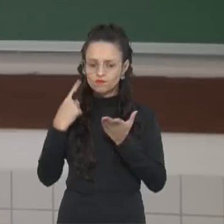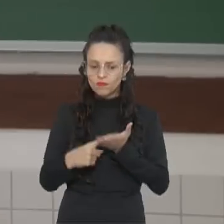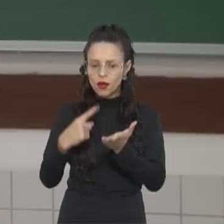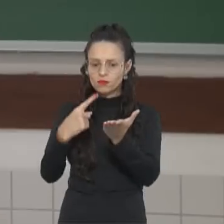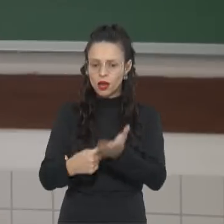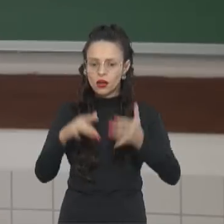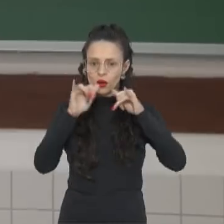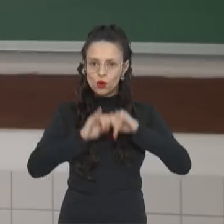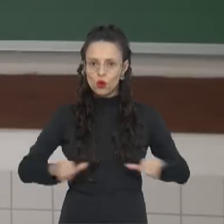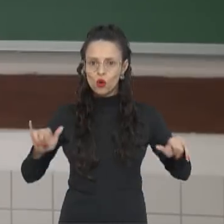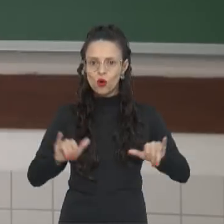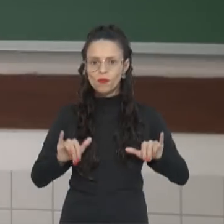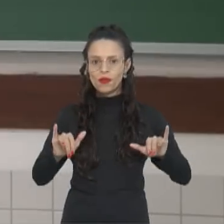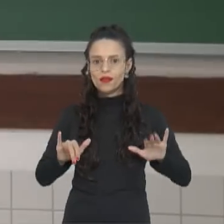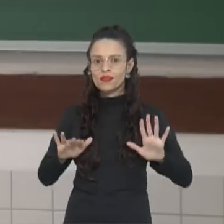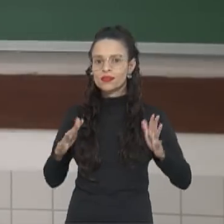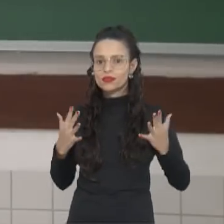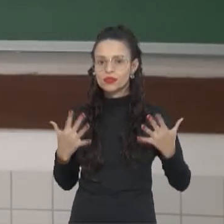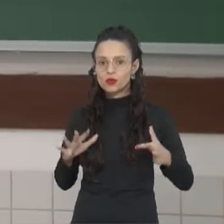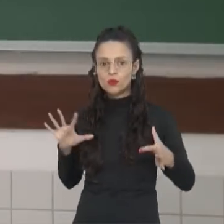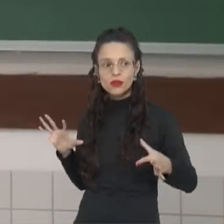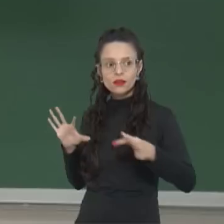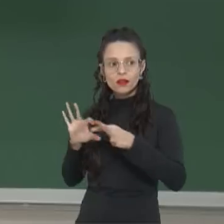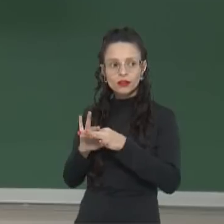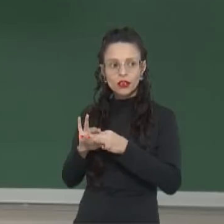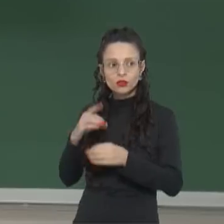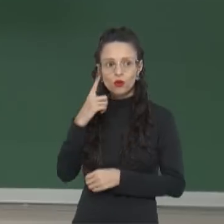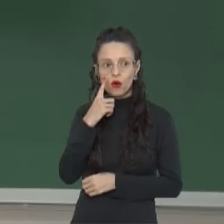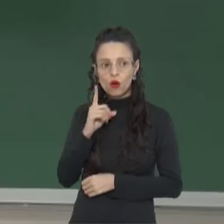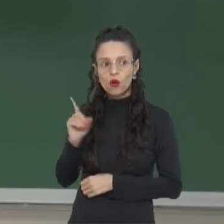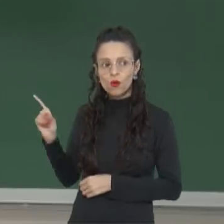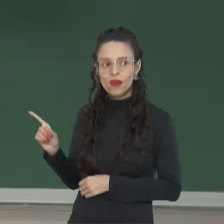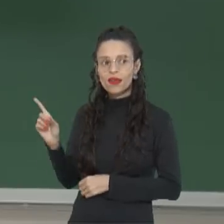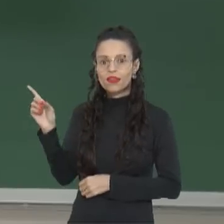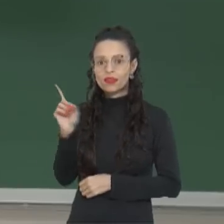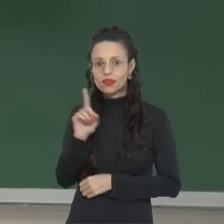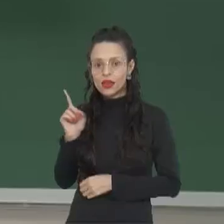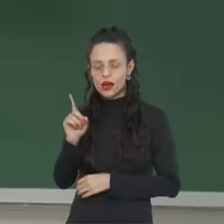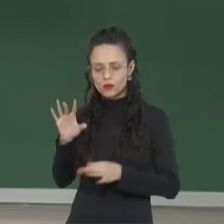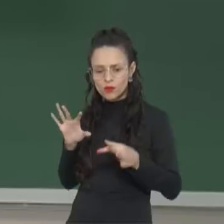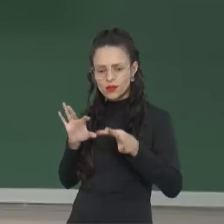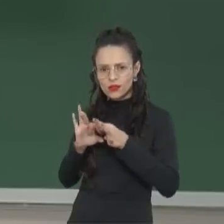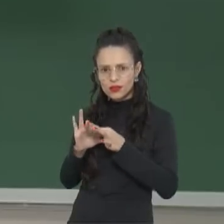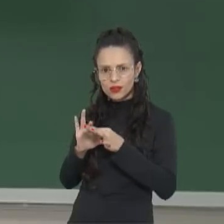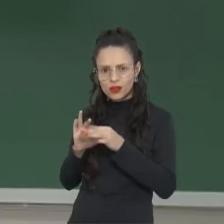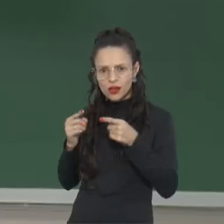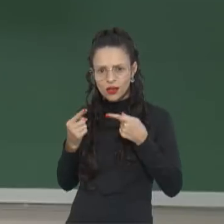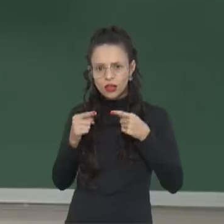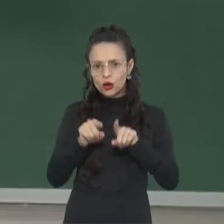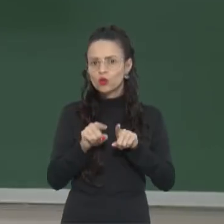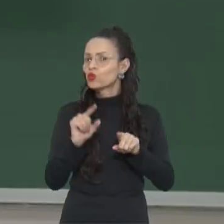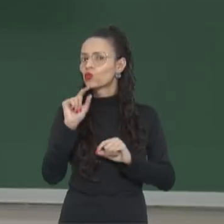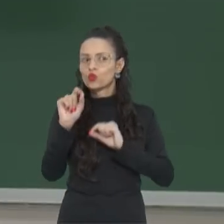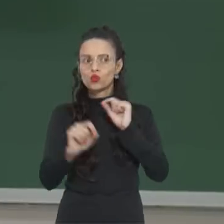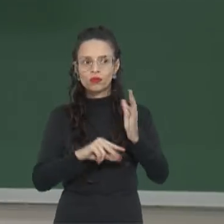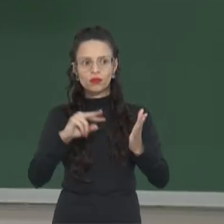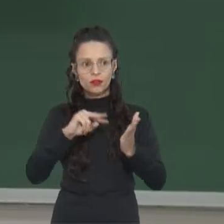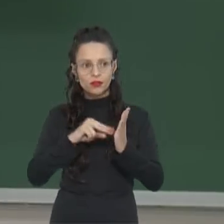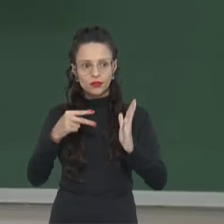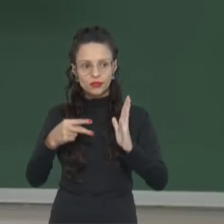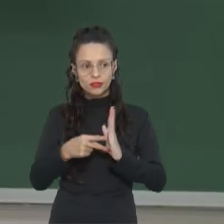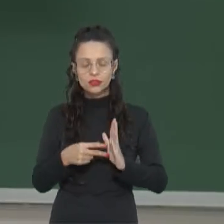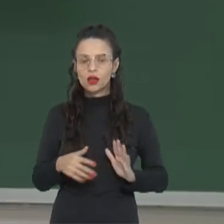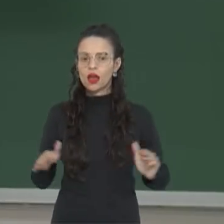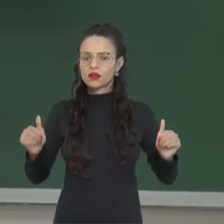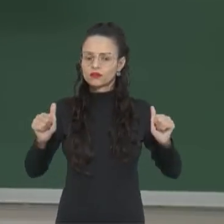declararam-se não alinhados. E eu sublinhei isso para você. Não alinhados. Ou seja, eles